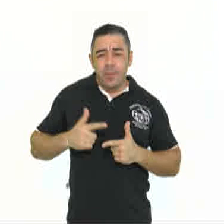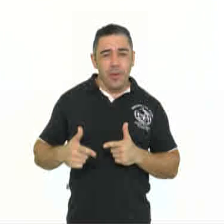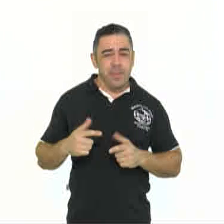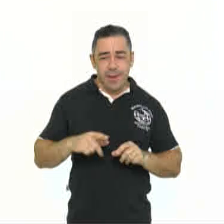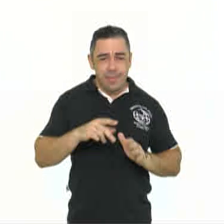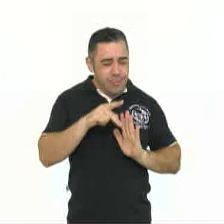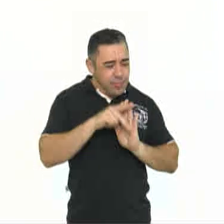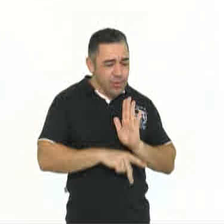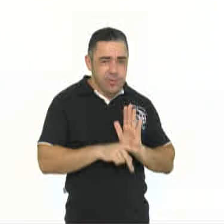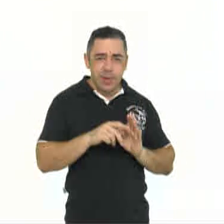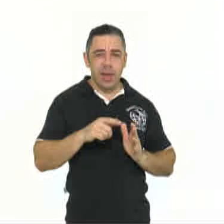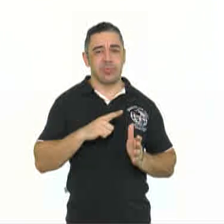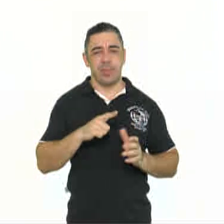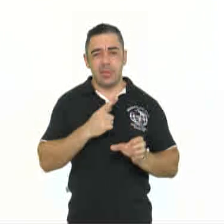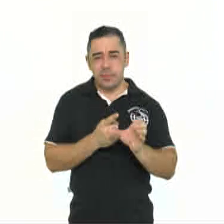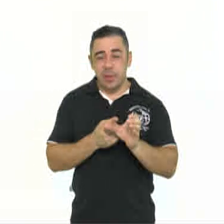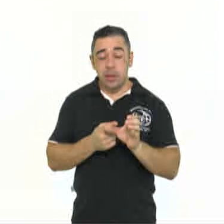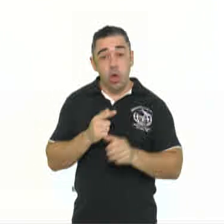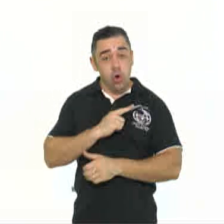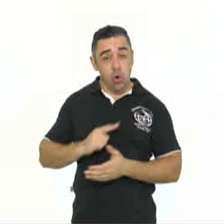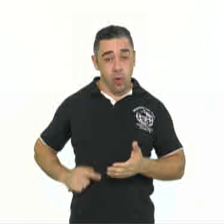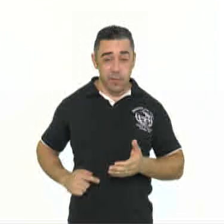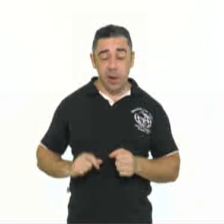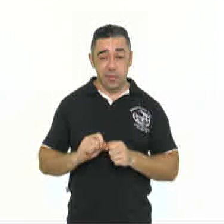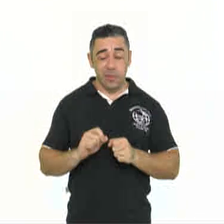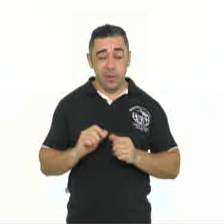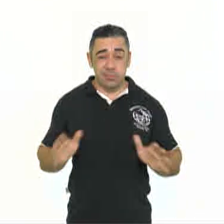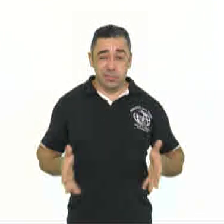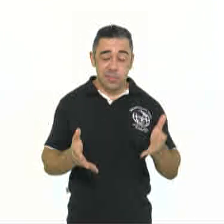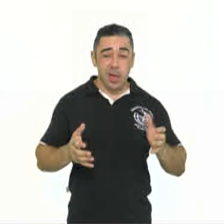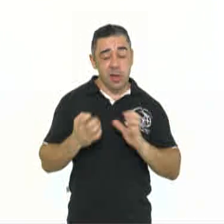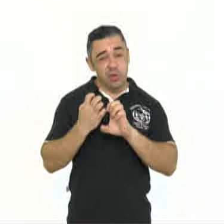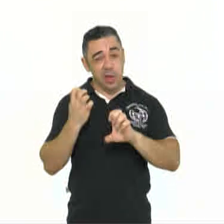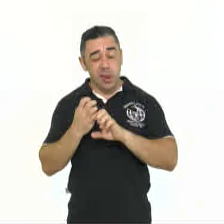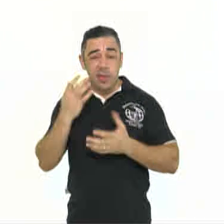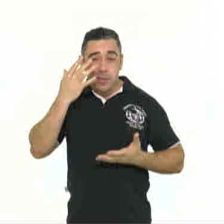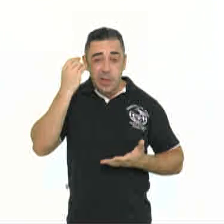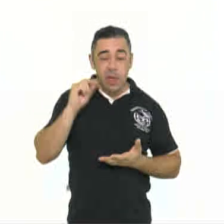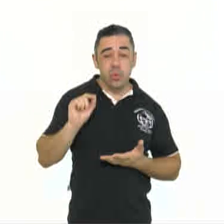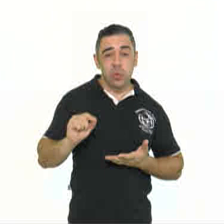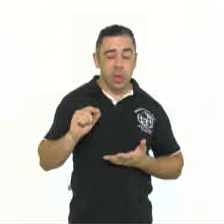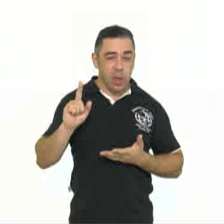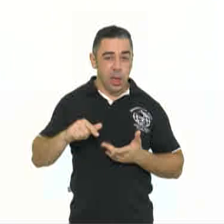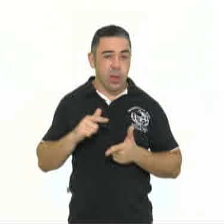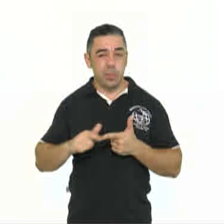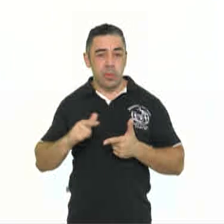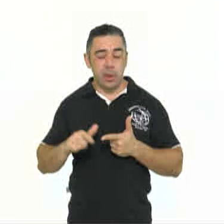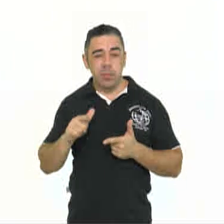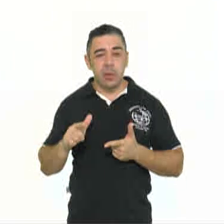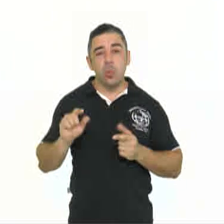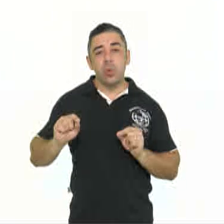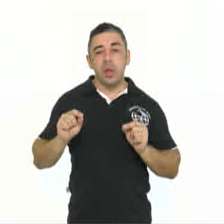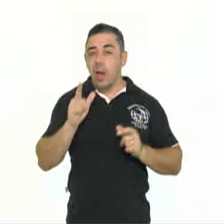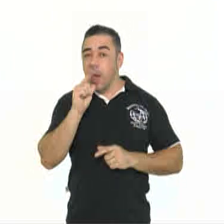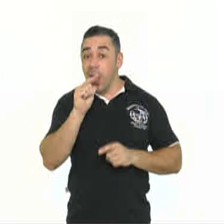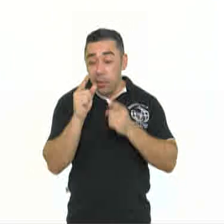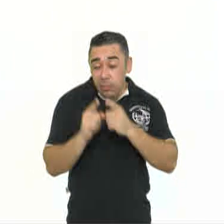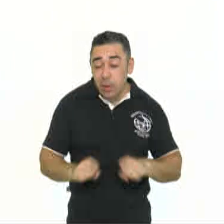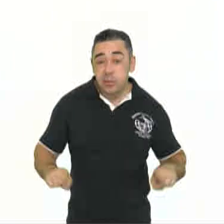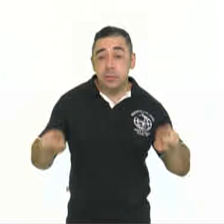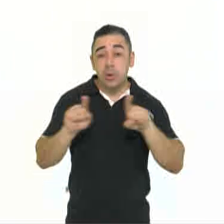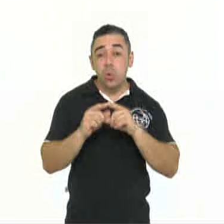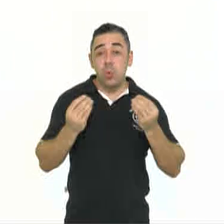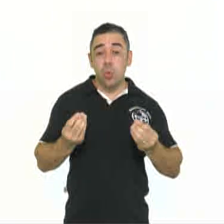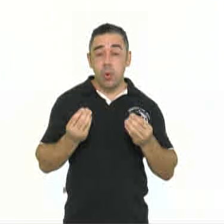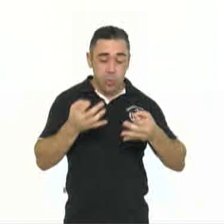urbano. Governos apostam em grandes obras de engenharia e esquivam-se do cerne, compreender o ciclo das águas e apostar em justiça